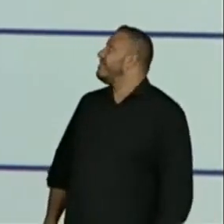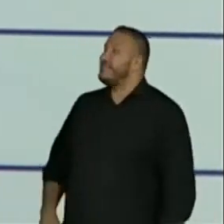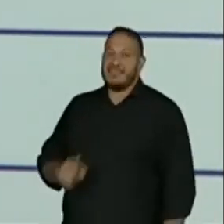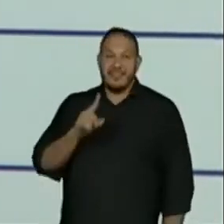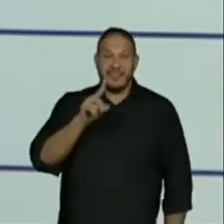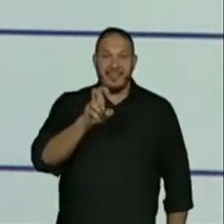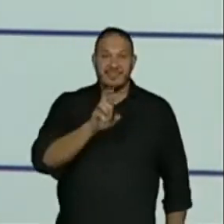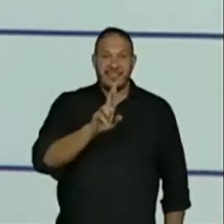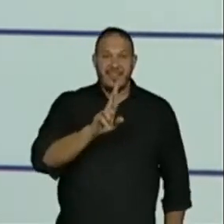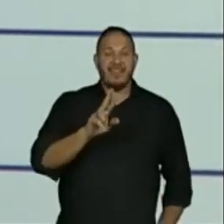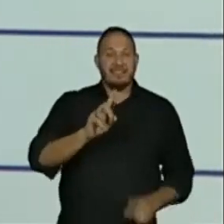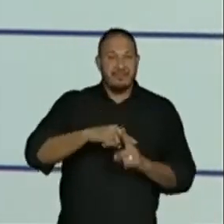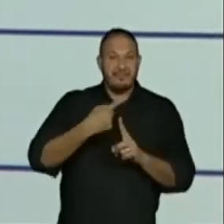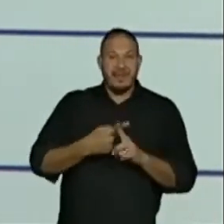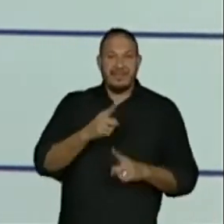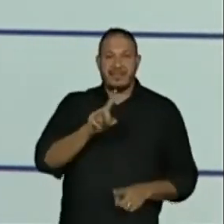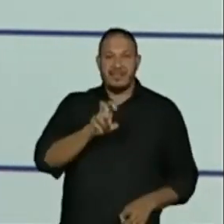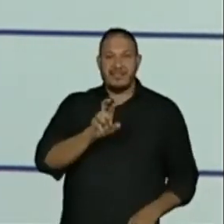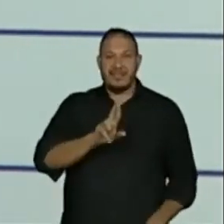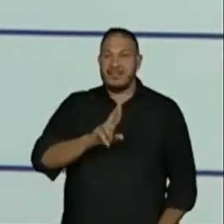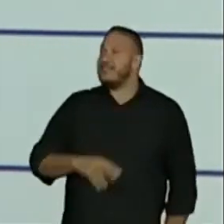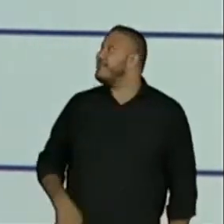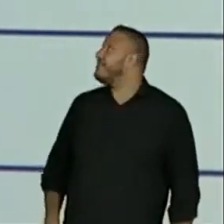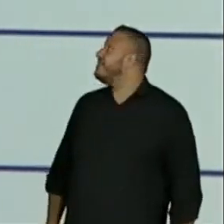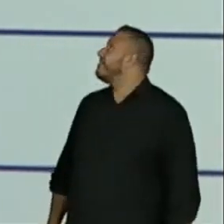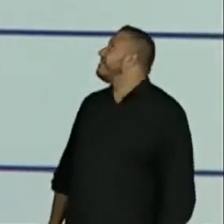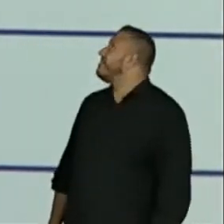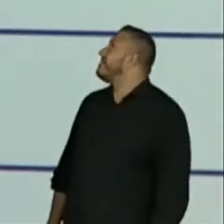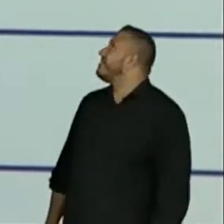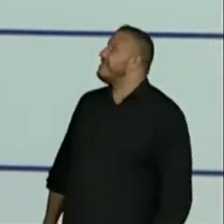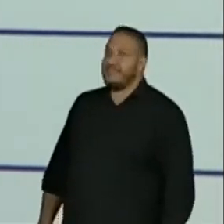R$15 mais R$15. Vou ter aí...